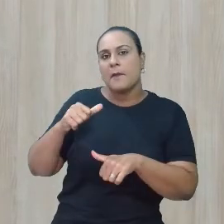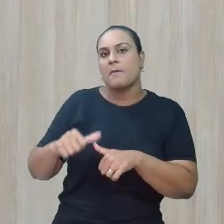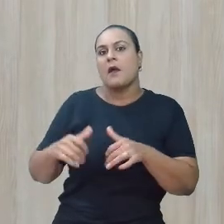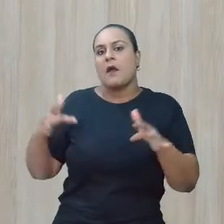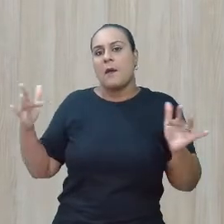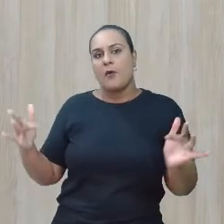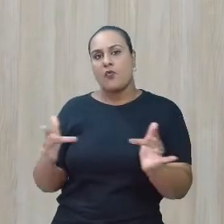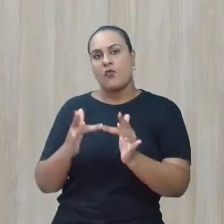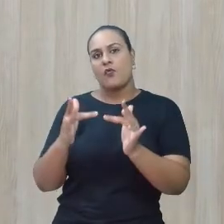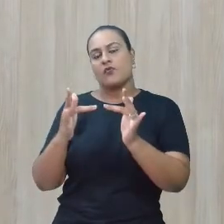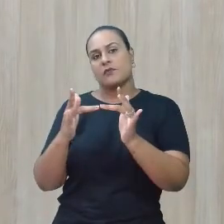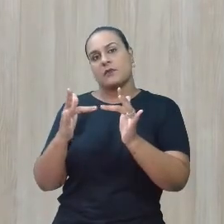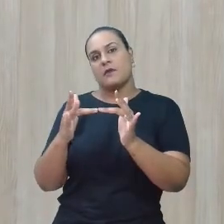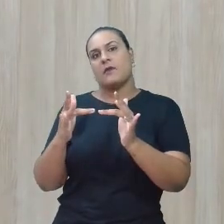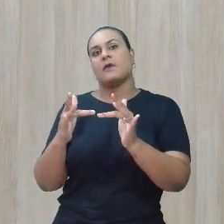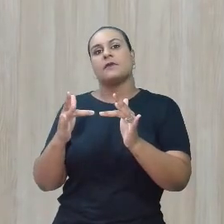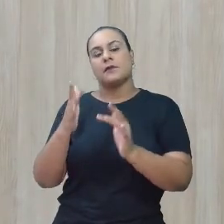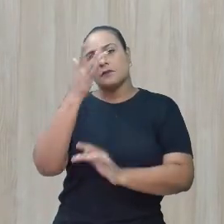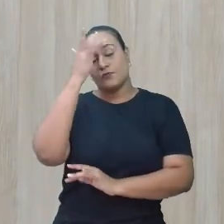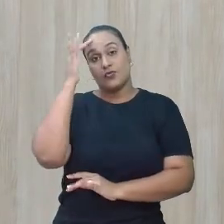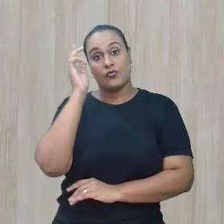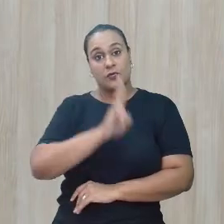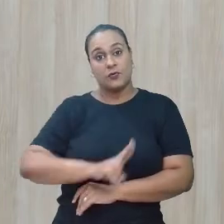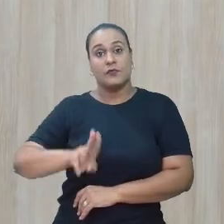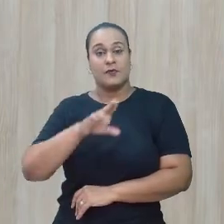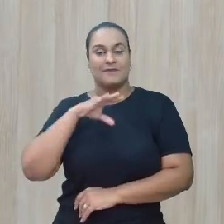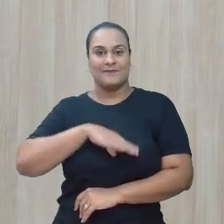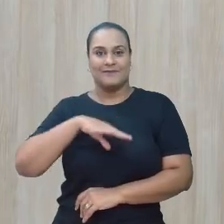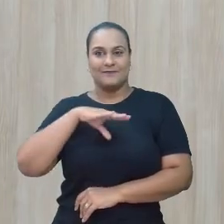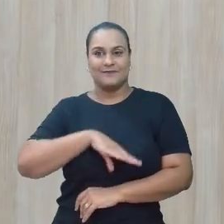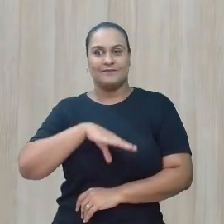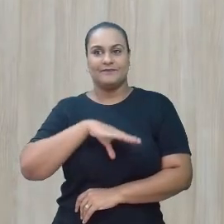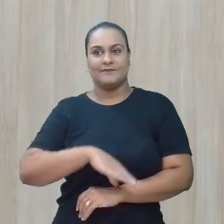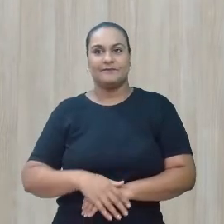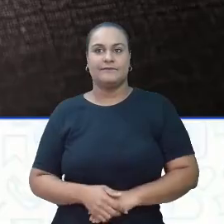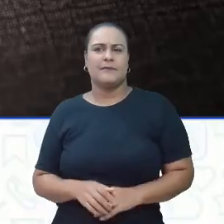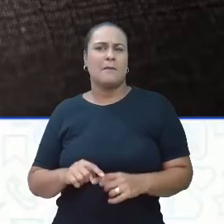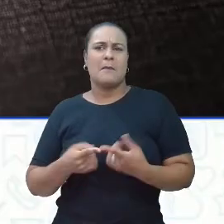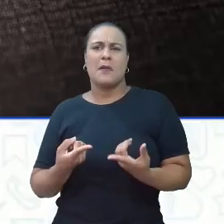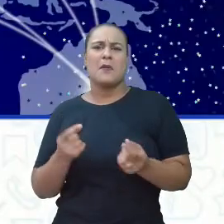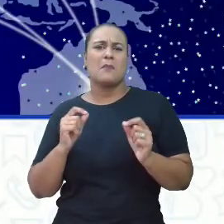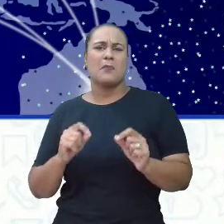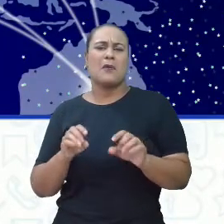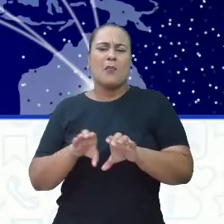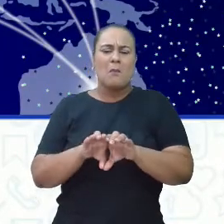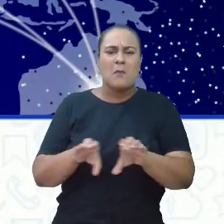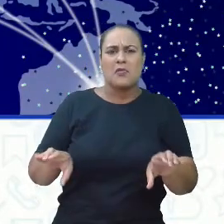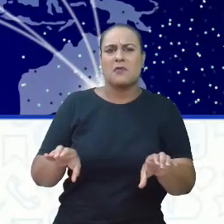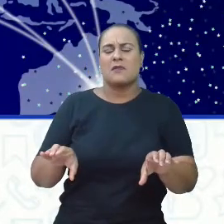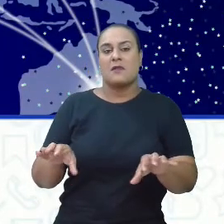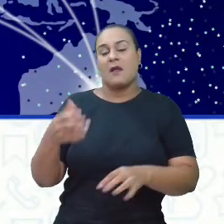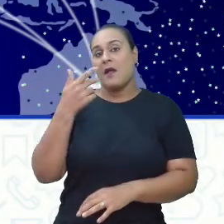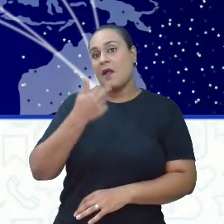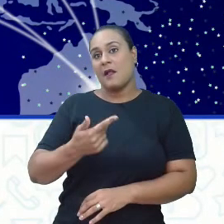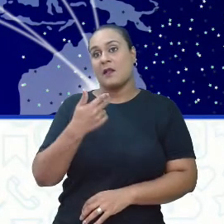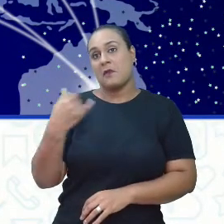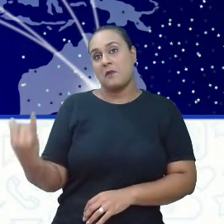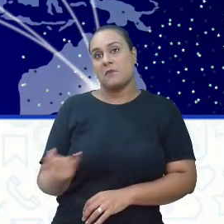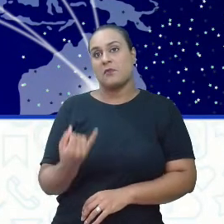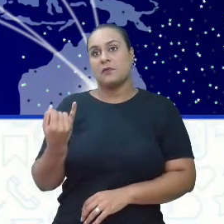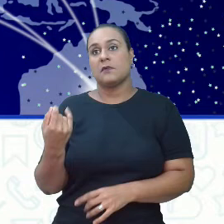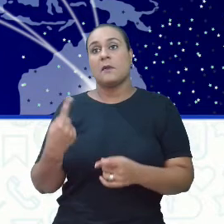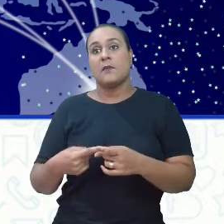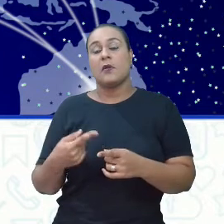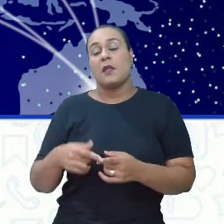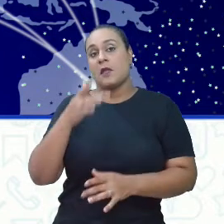aproximação entre os falantes do português. Mas por que uniformizar a língua é importante, Vivi? Para que os falantes de